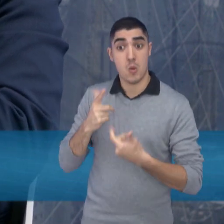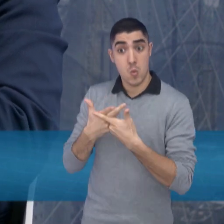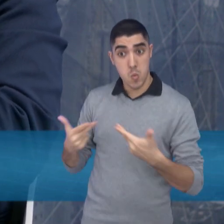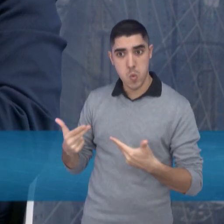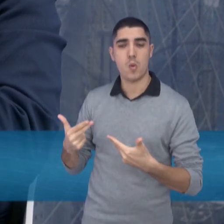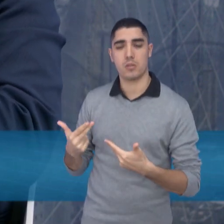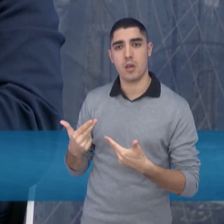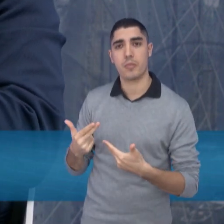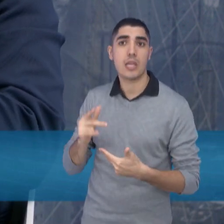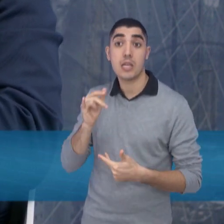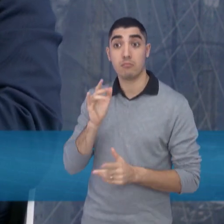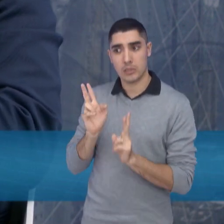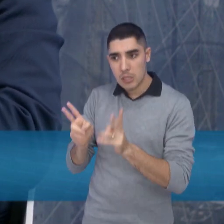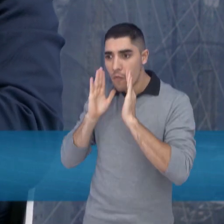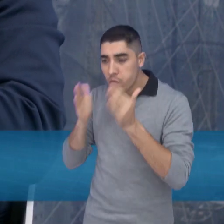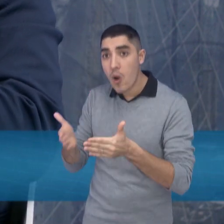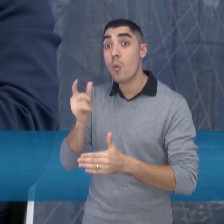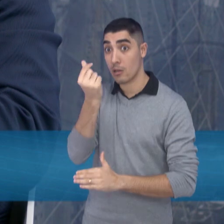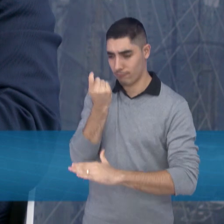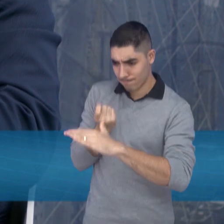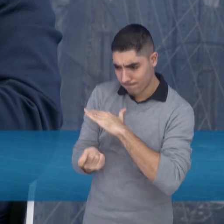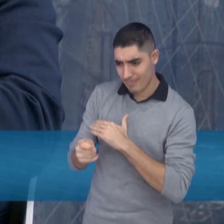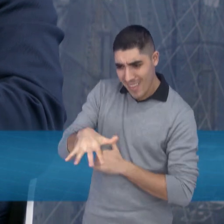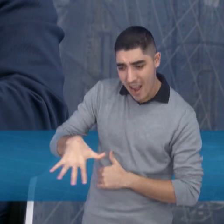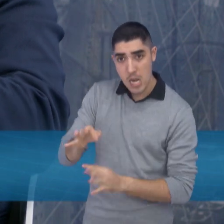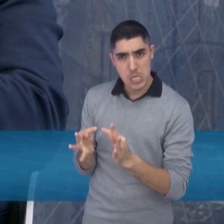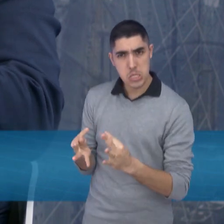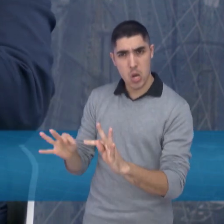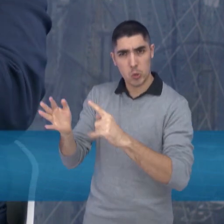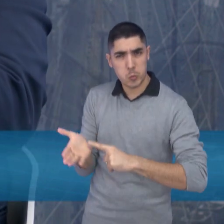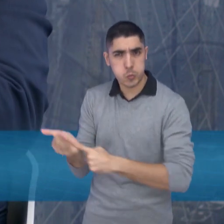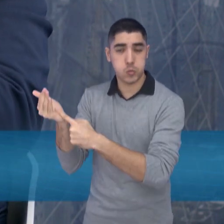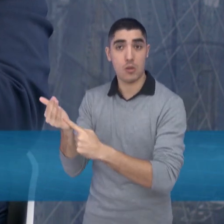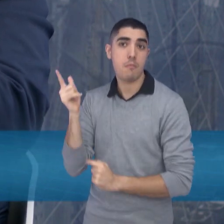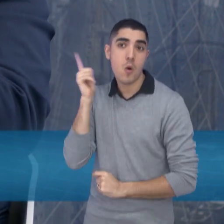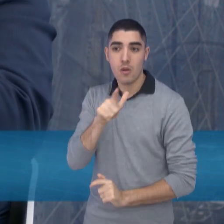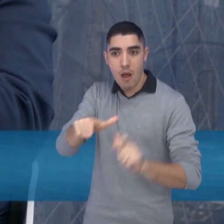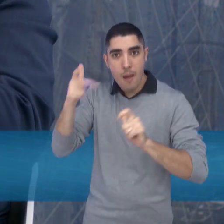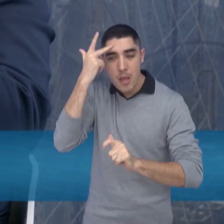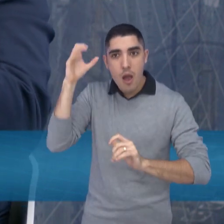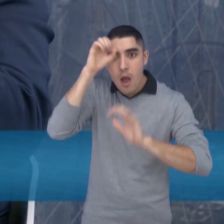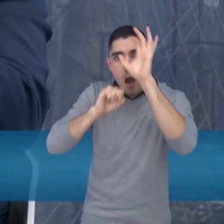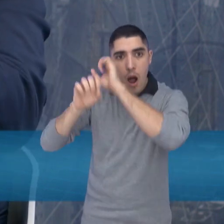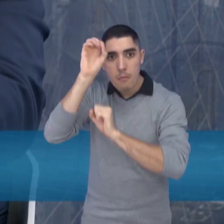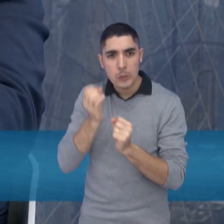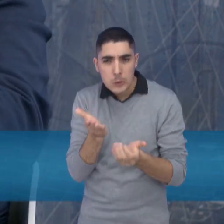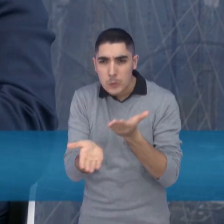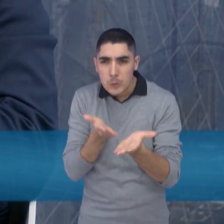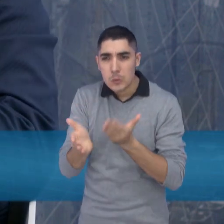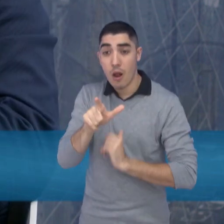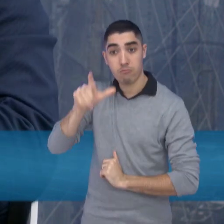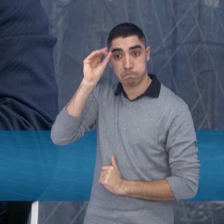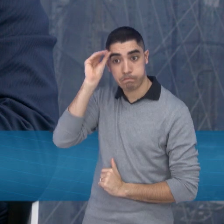um investimento pesado em tecnologia disruptiva, em gerar conhecimento, esse conhecimento gerar patente e virar